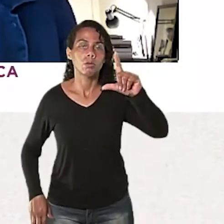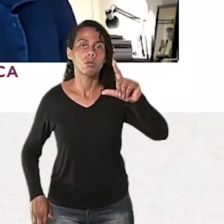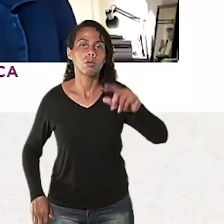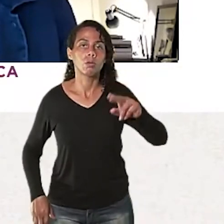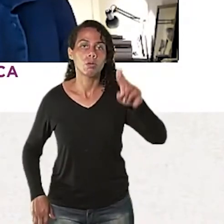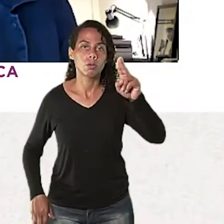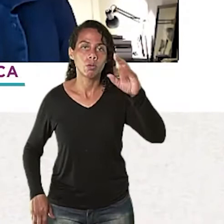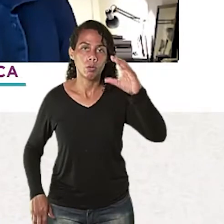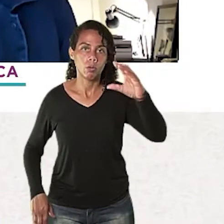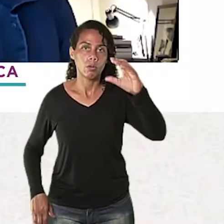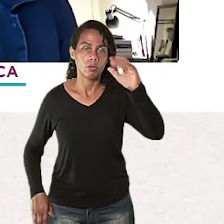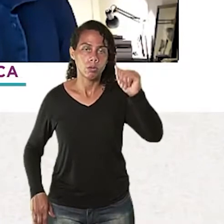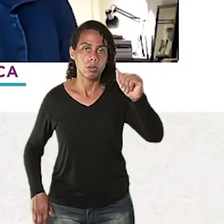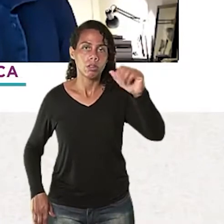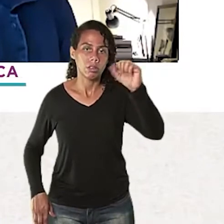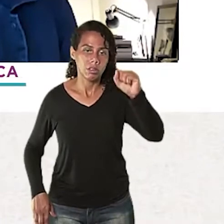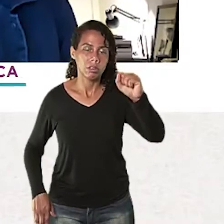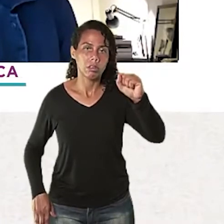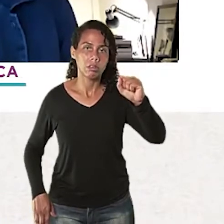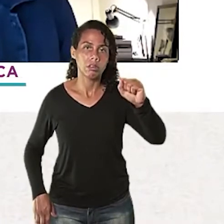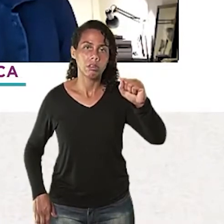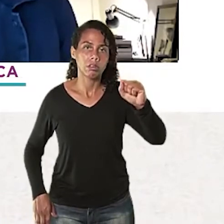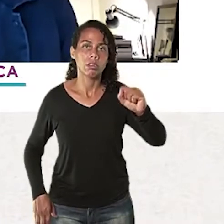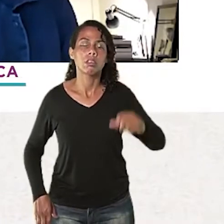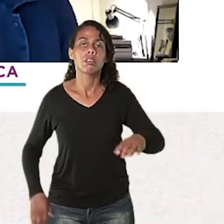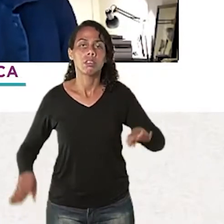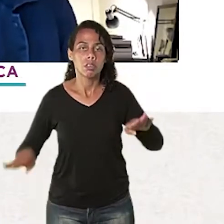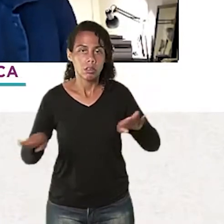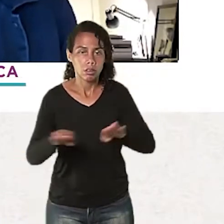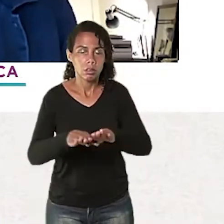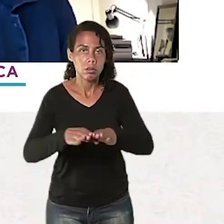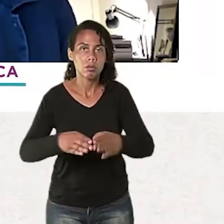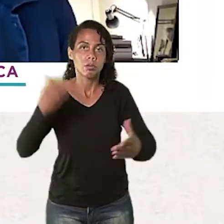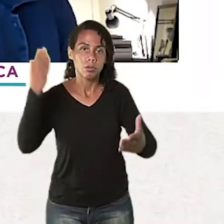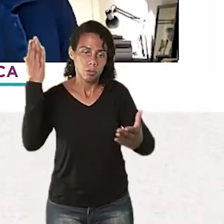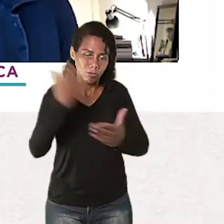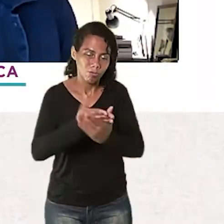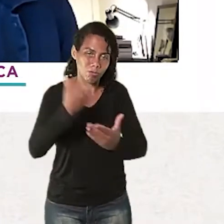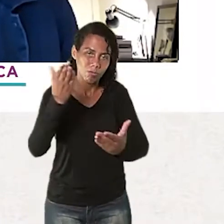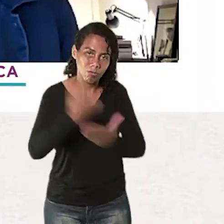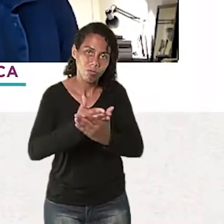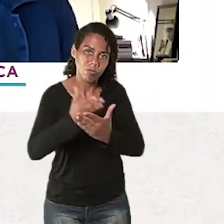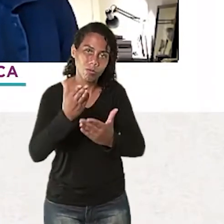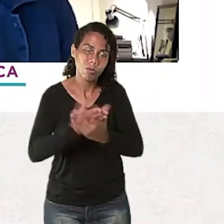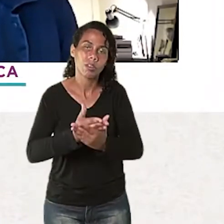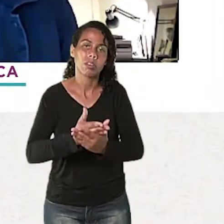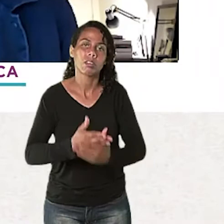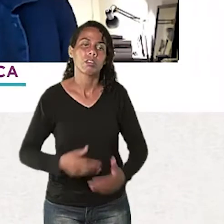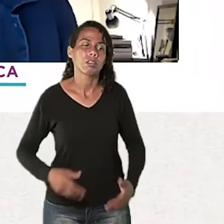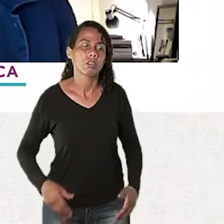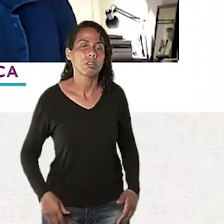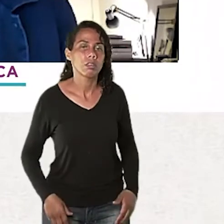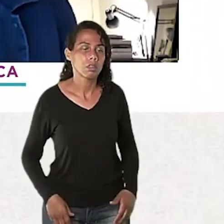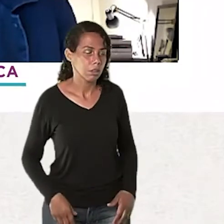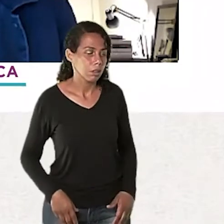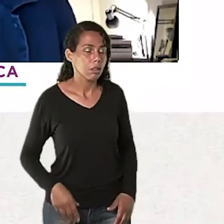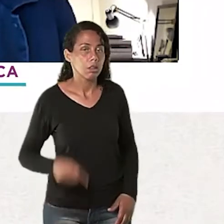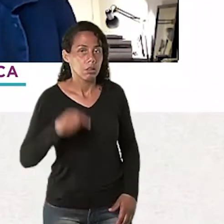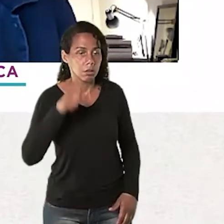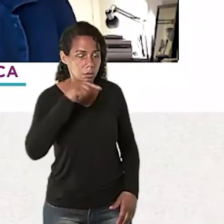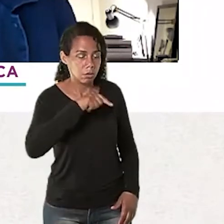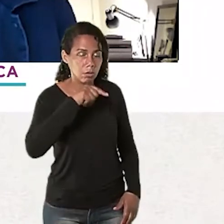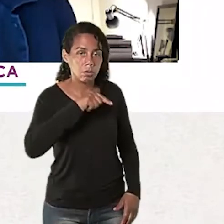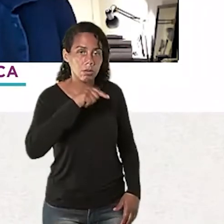caso do Morcegos Negros, né? Então, quer dizer, isso vem acontecendo, e no seu caso de forma muito